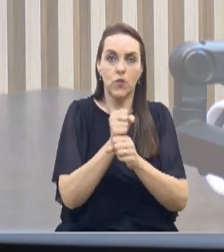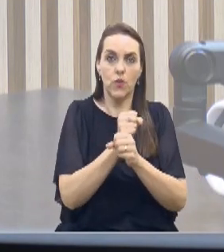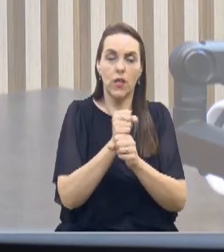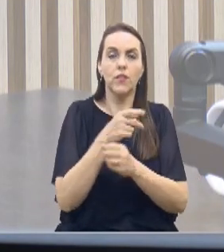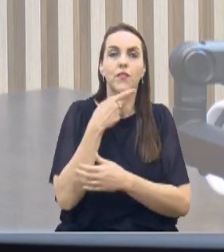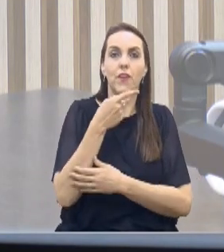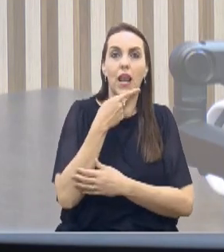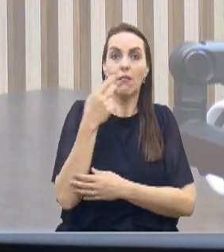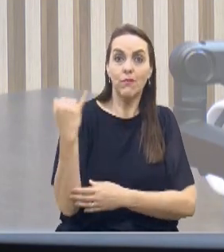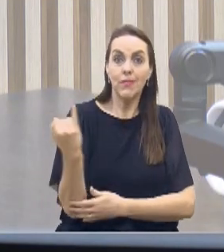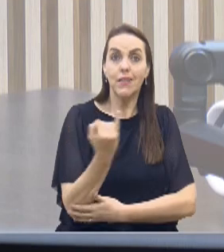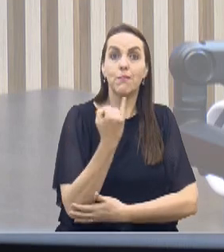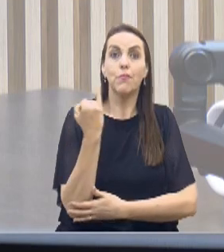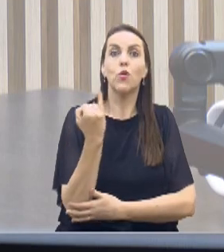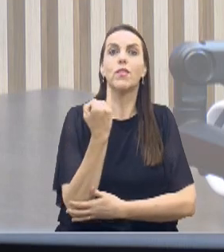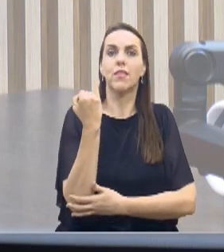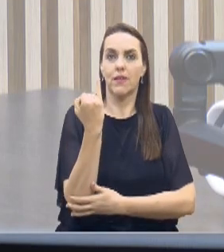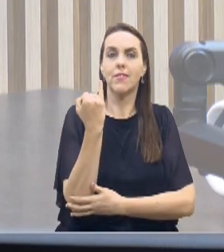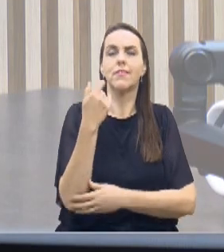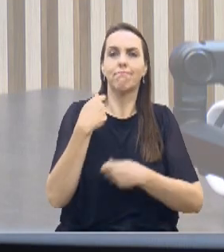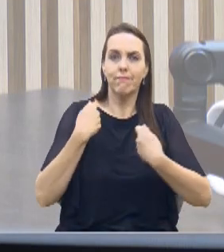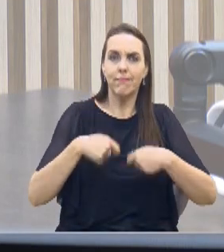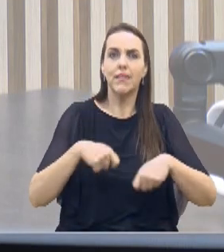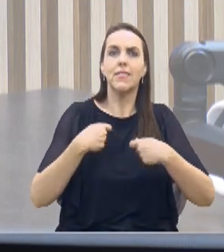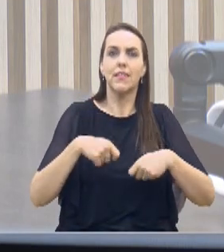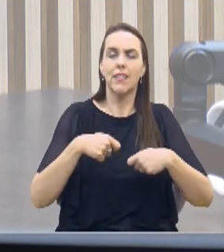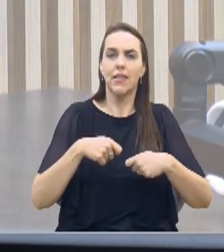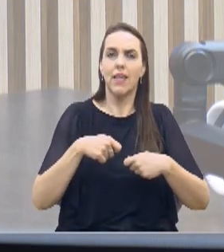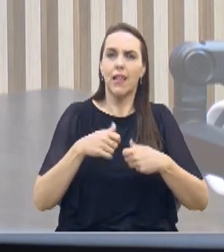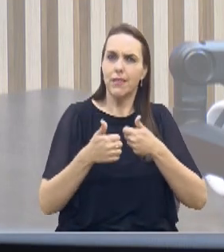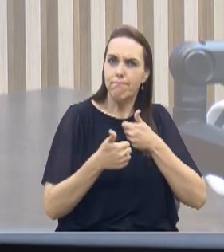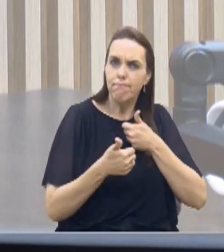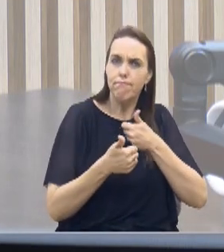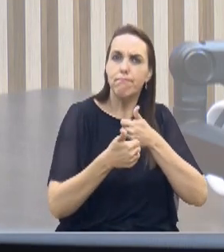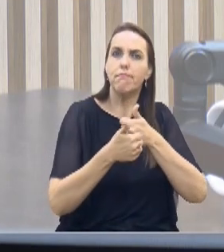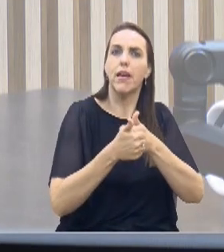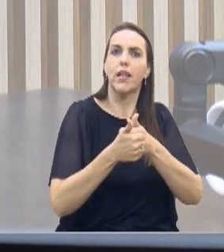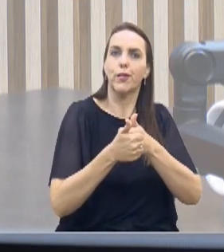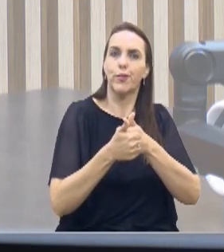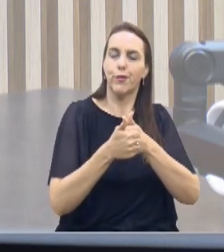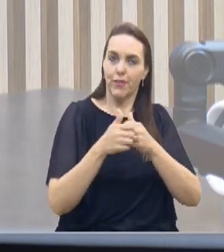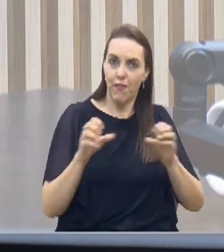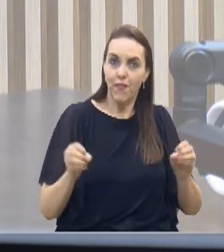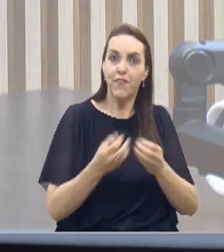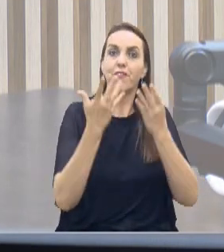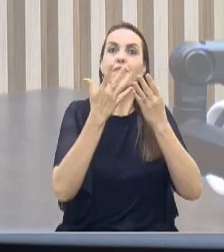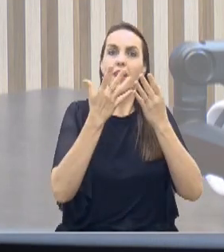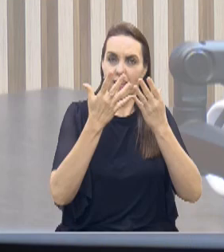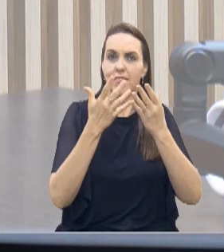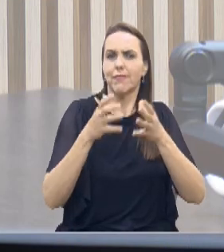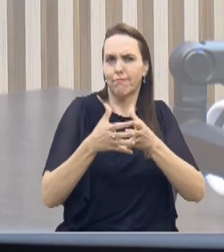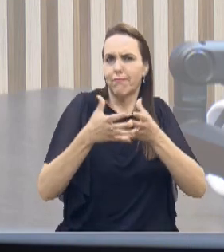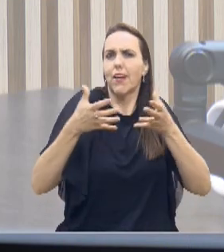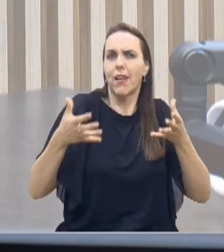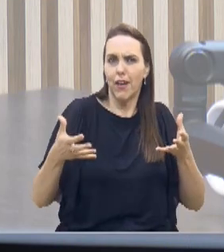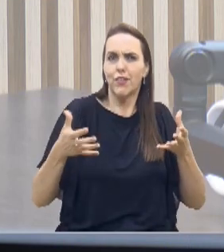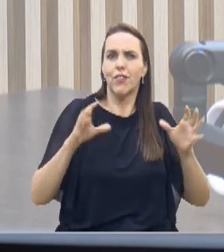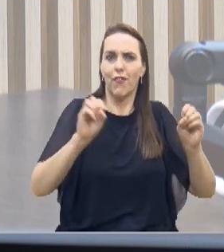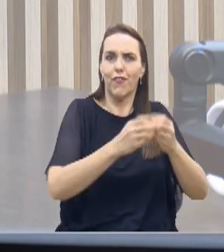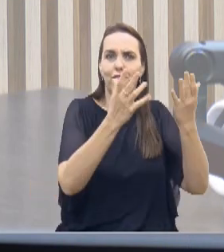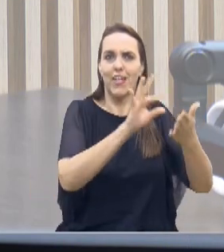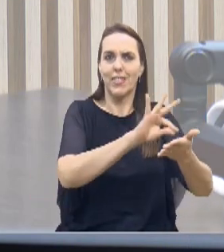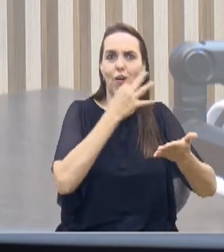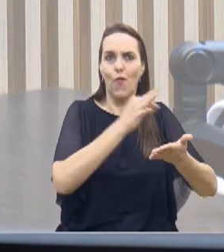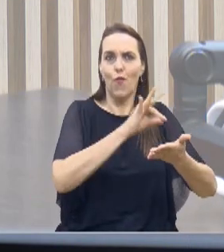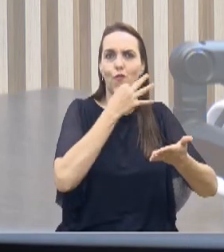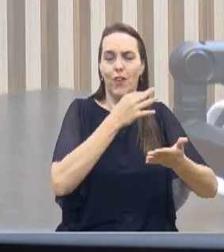nossa importância e da necessidade da gente estar muito perto da nossa maior festa, que é a Festa da Uva. E eu tenho orgulho de dizer, né, que